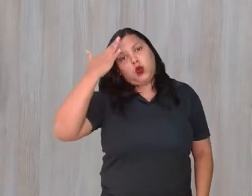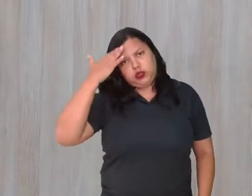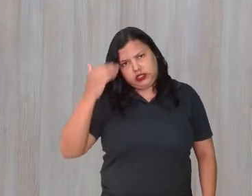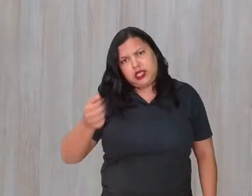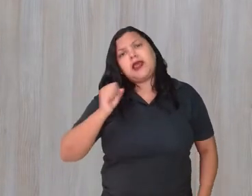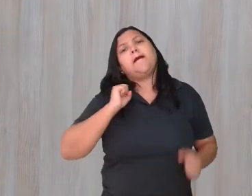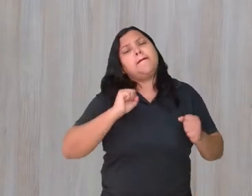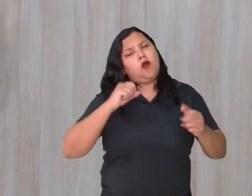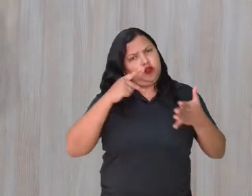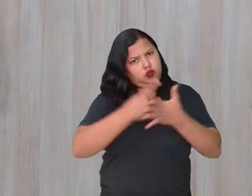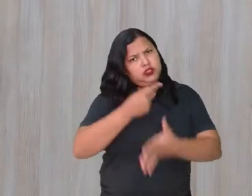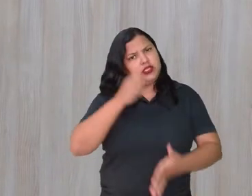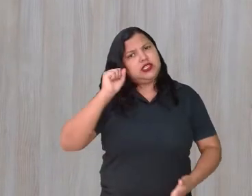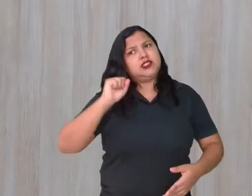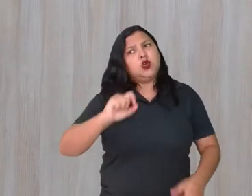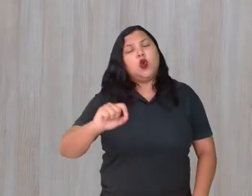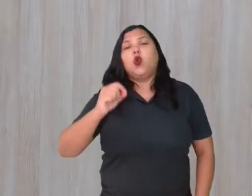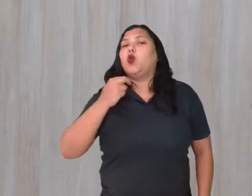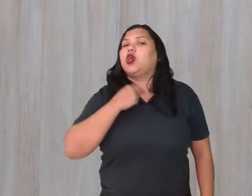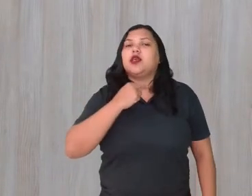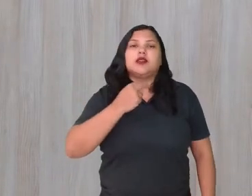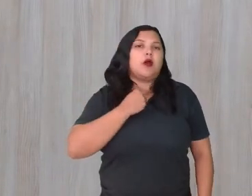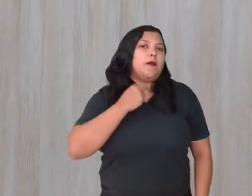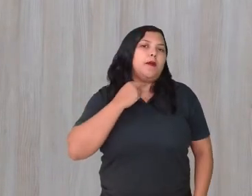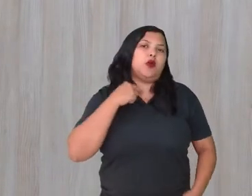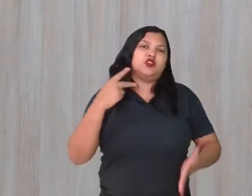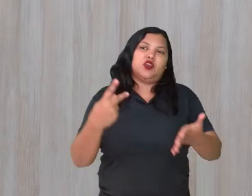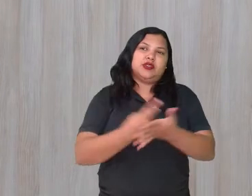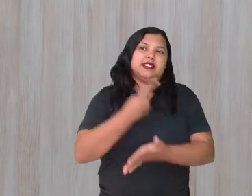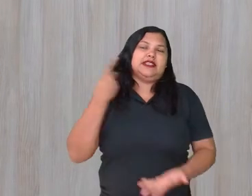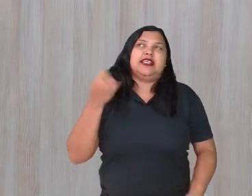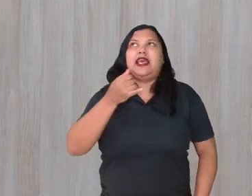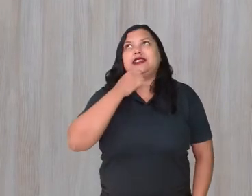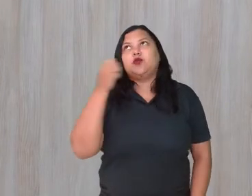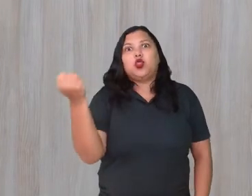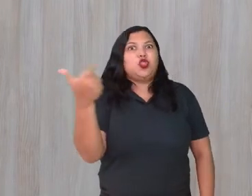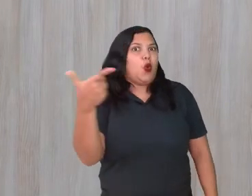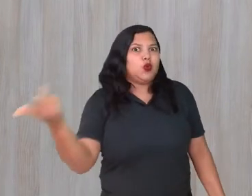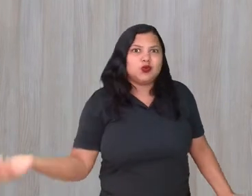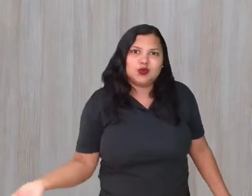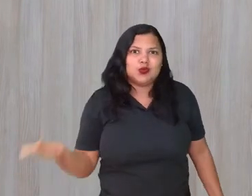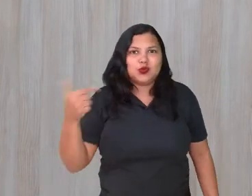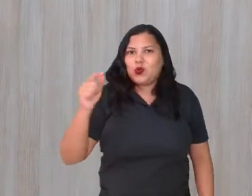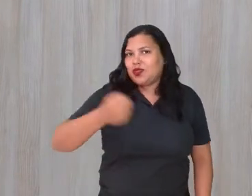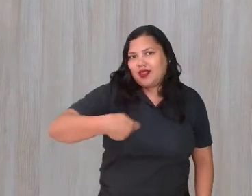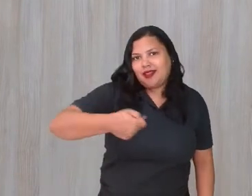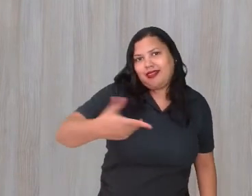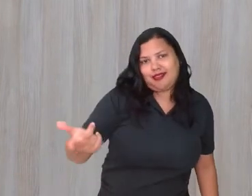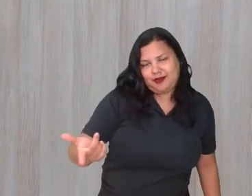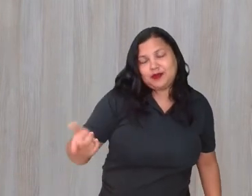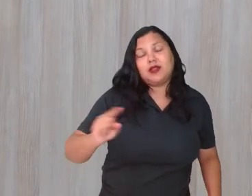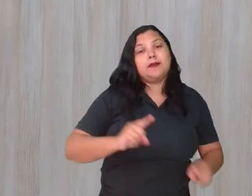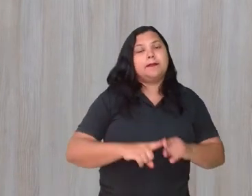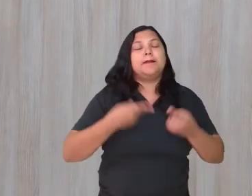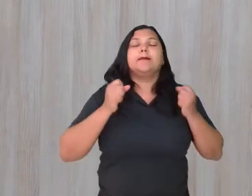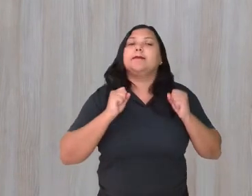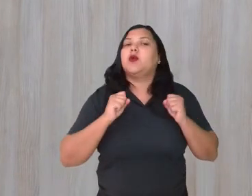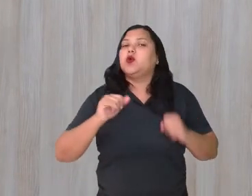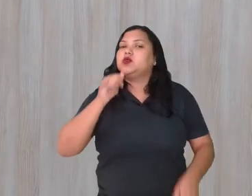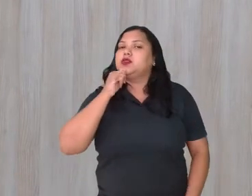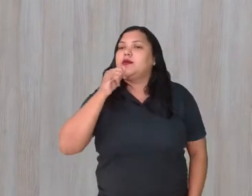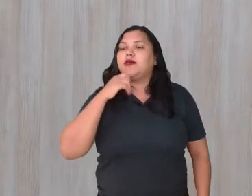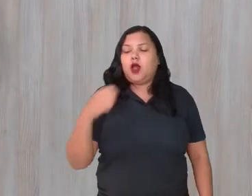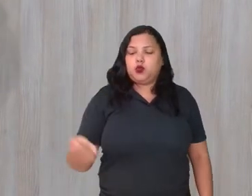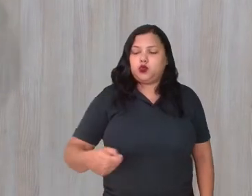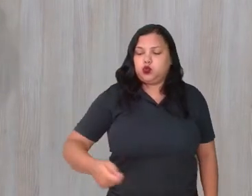pode acontecer isso. O que não pode acontecer é sair uma face 12, por exemplo, né? Ou 13. Mas eu posso, por exemplo,